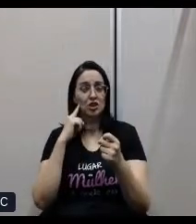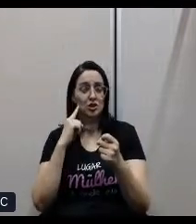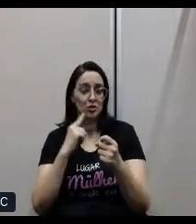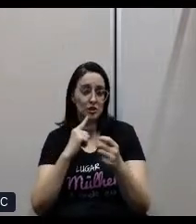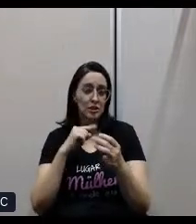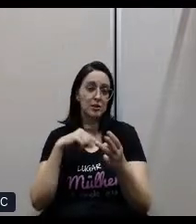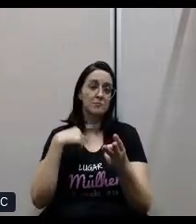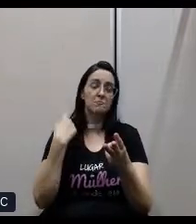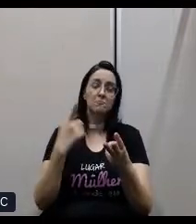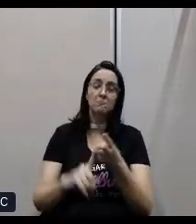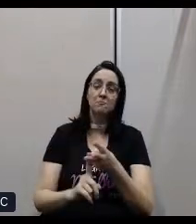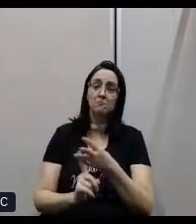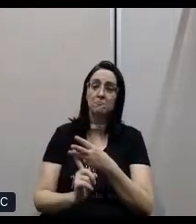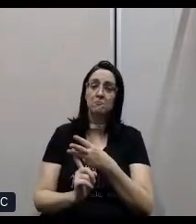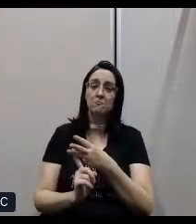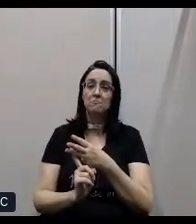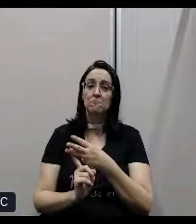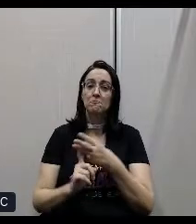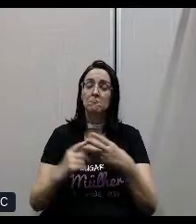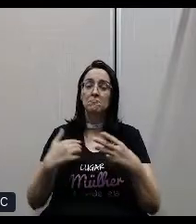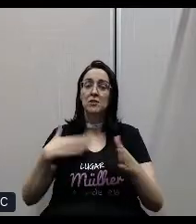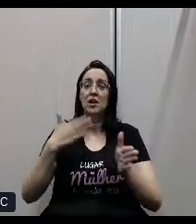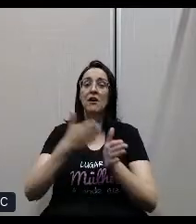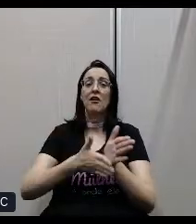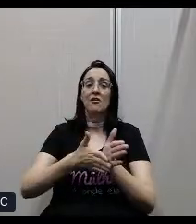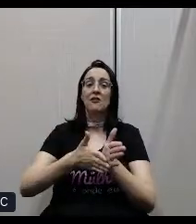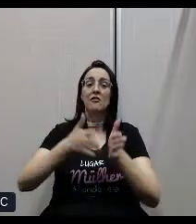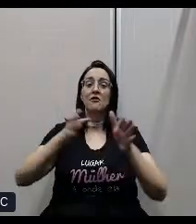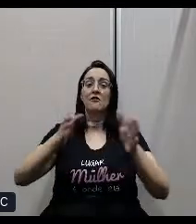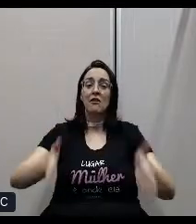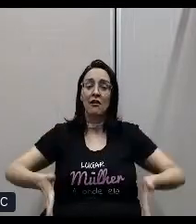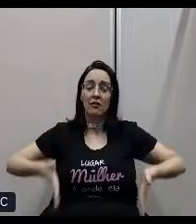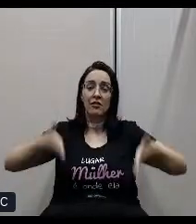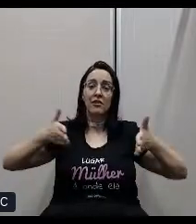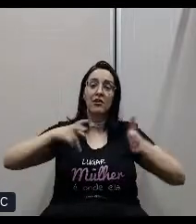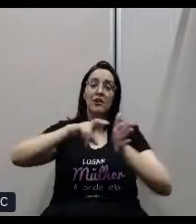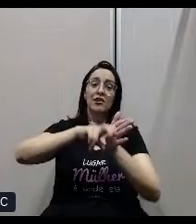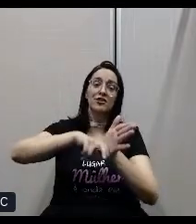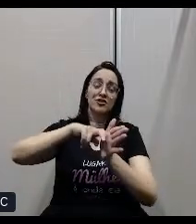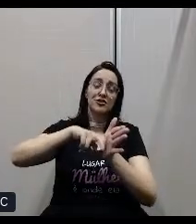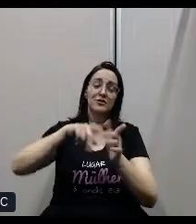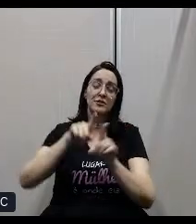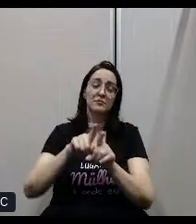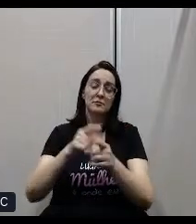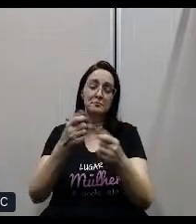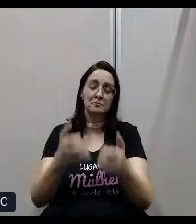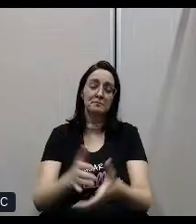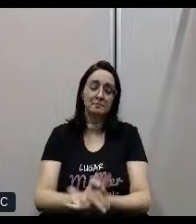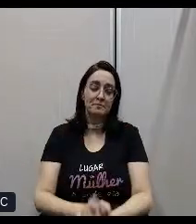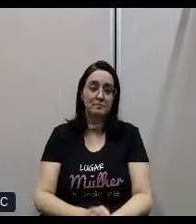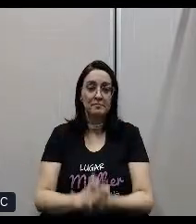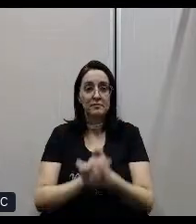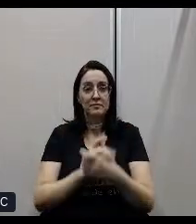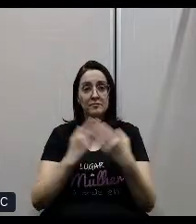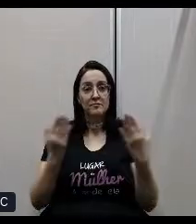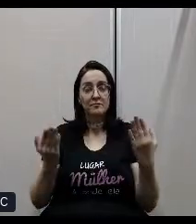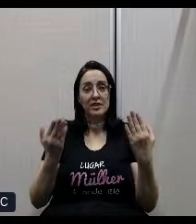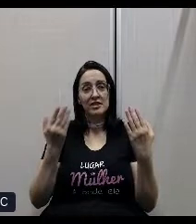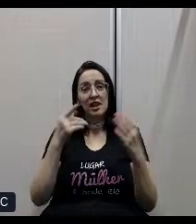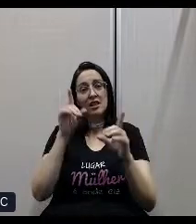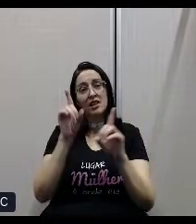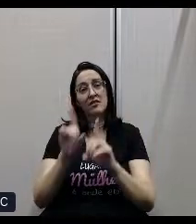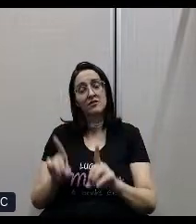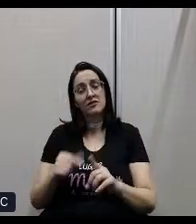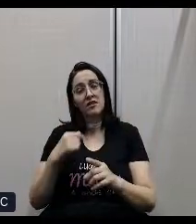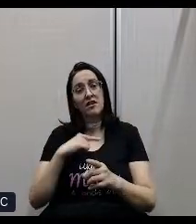pessoas cadeirantes, né? A gente tem essa mente assim mais orientada a isso. Mas as deficiências, elas passam por